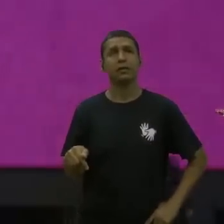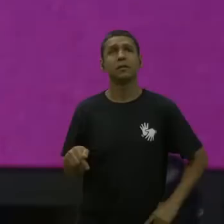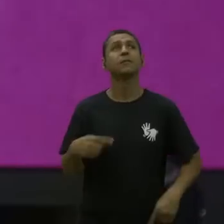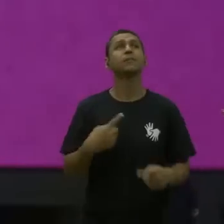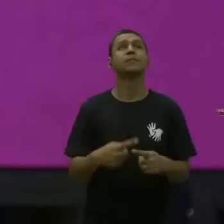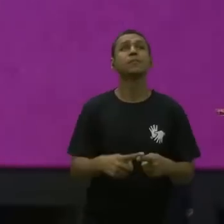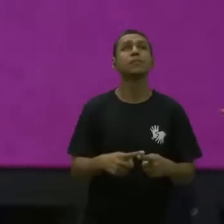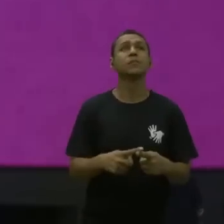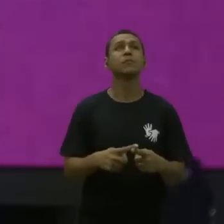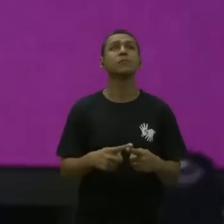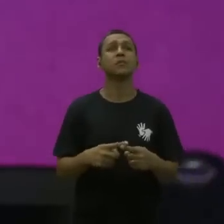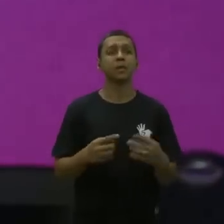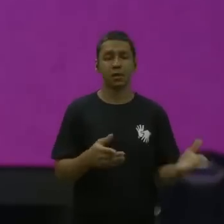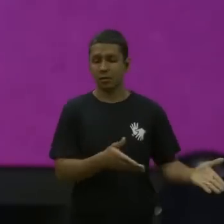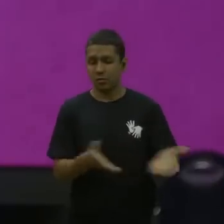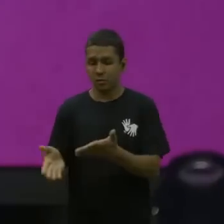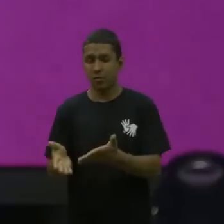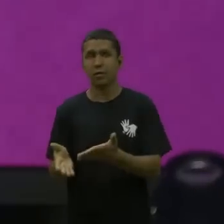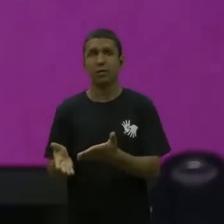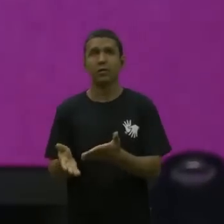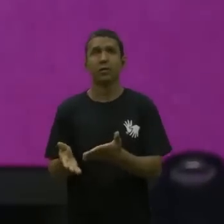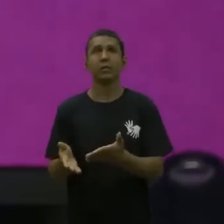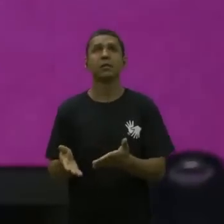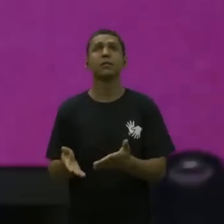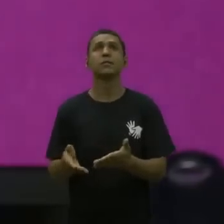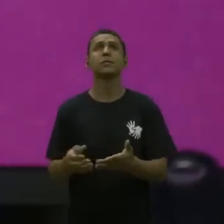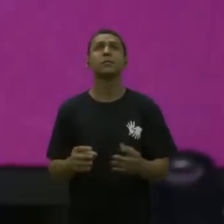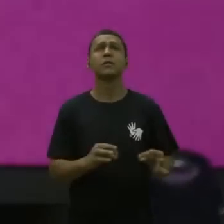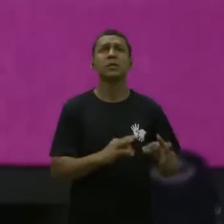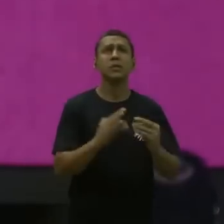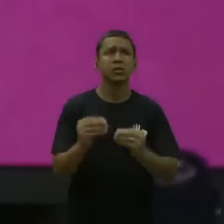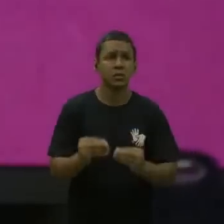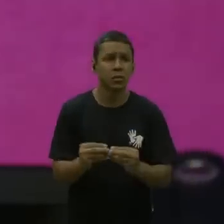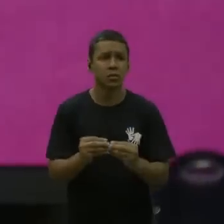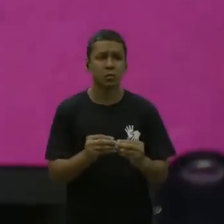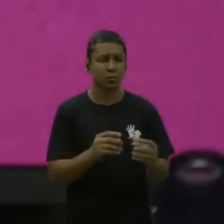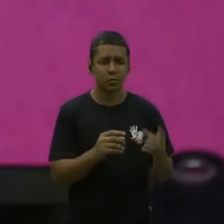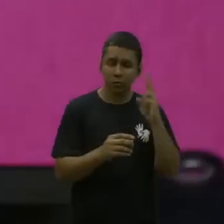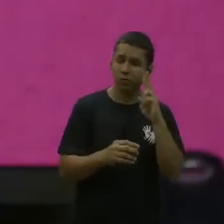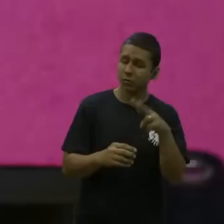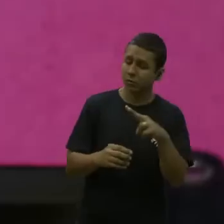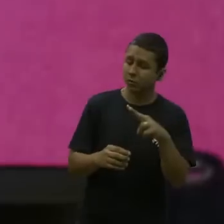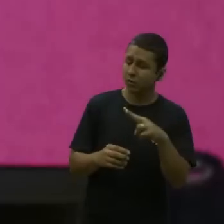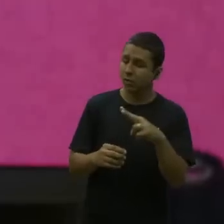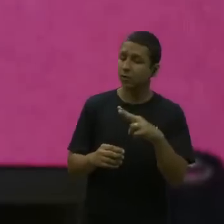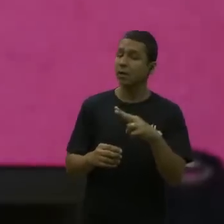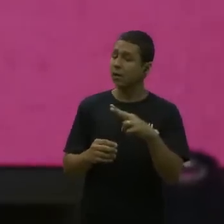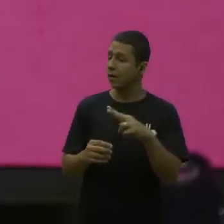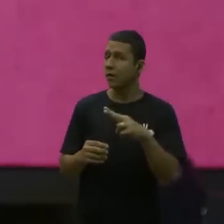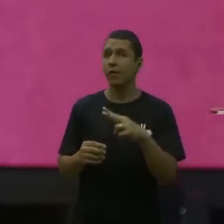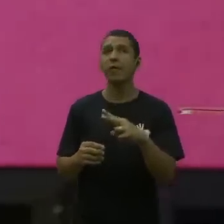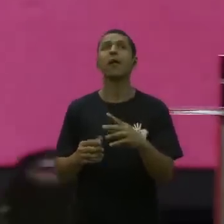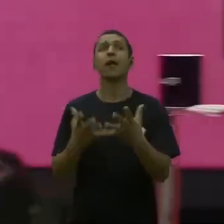É porque colocaram ele junto aqui, e todo mundo que passava virava crente.